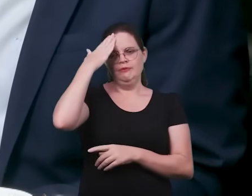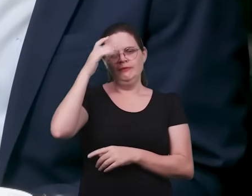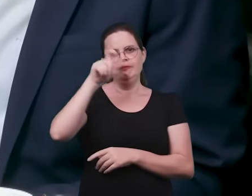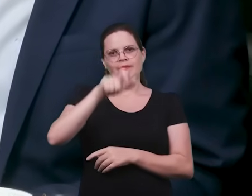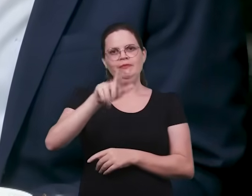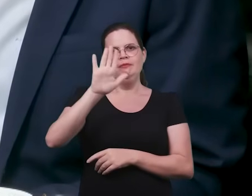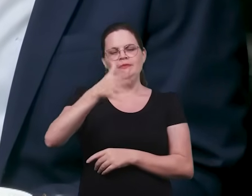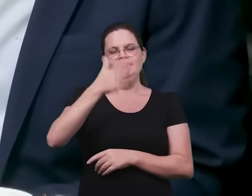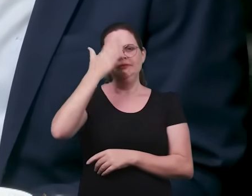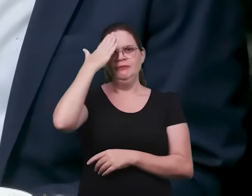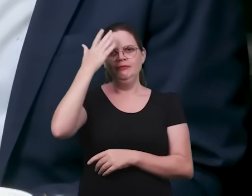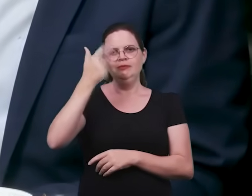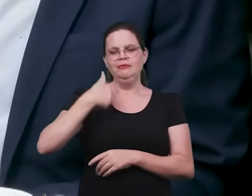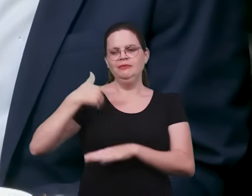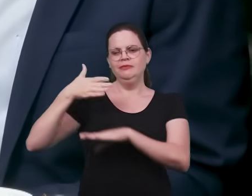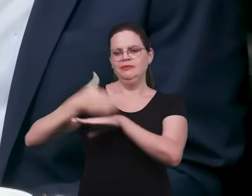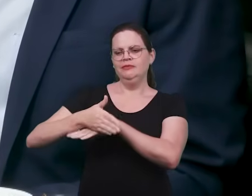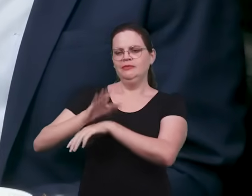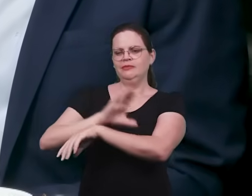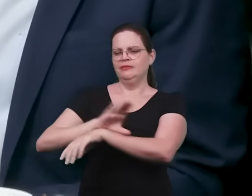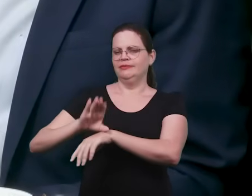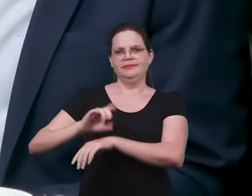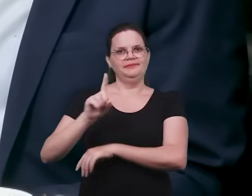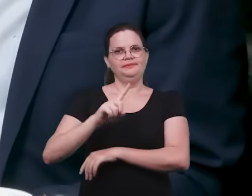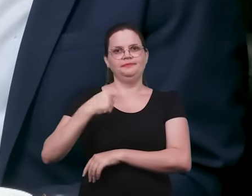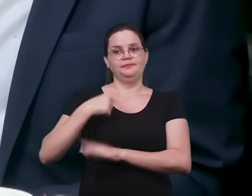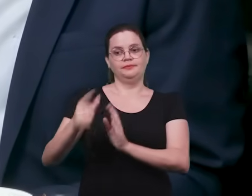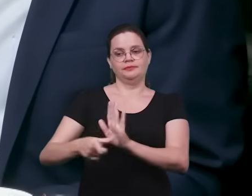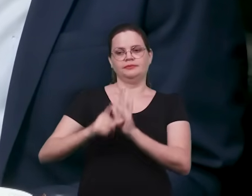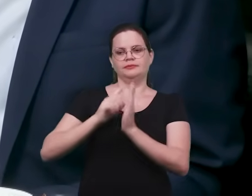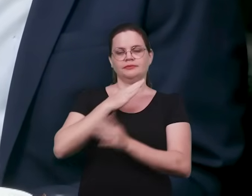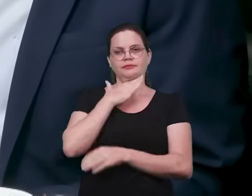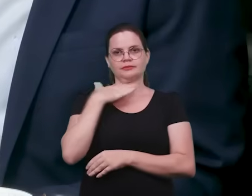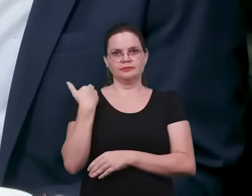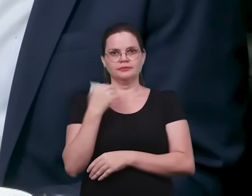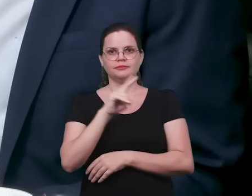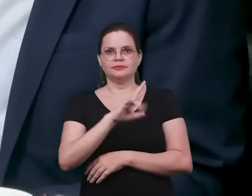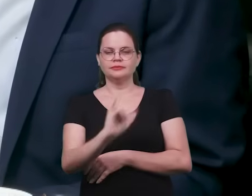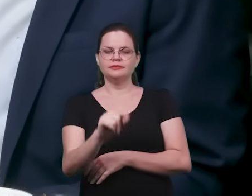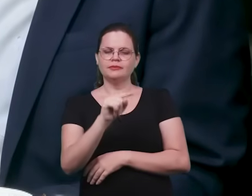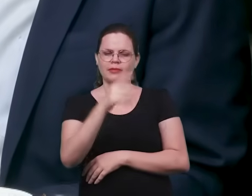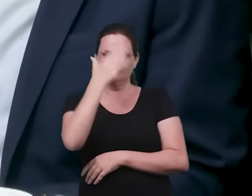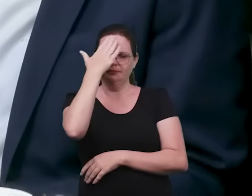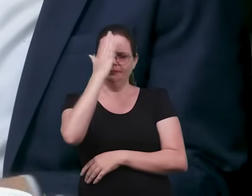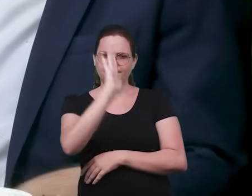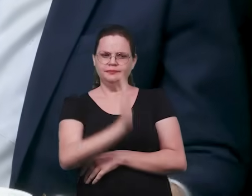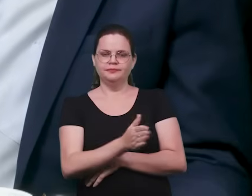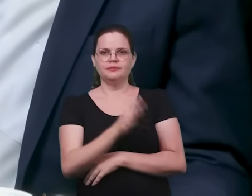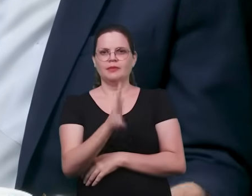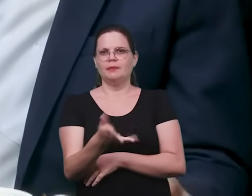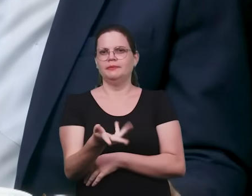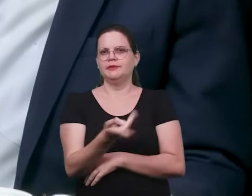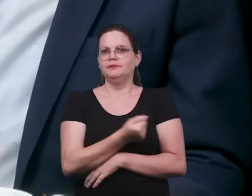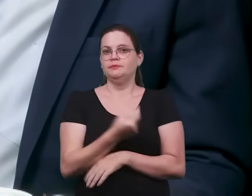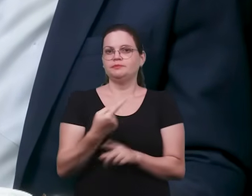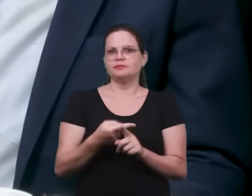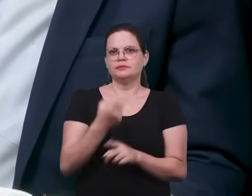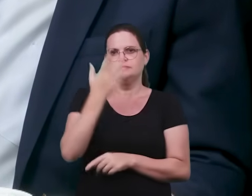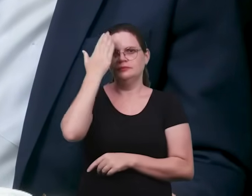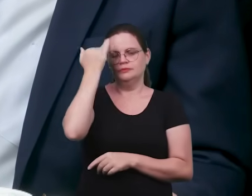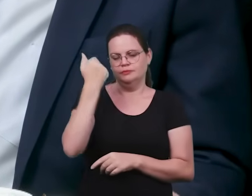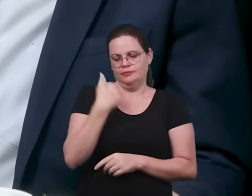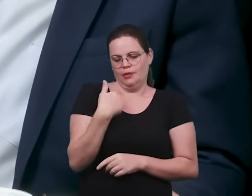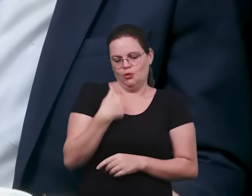terra. Isso é maravilhoso, porque é um homem que sabia quem ele era e quem era